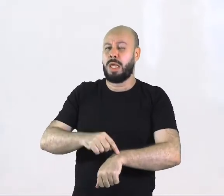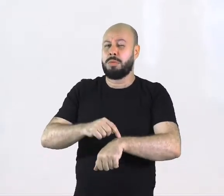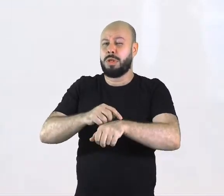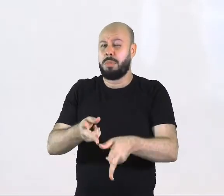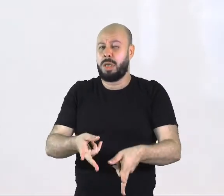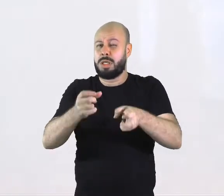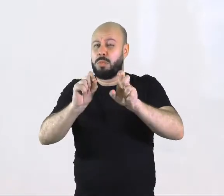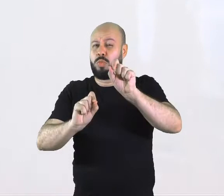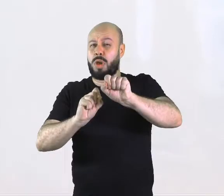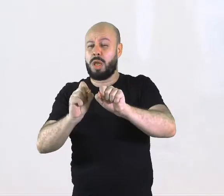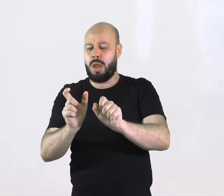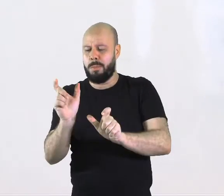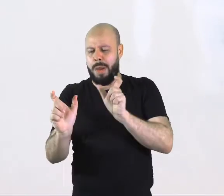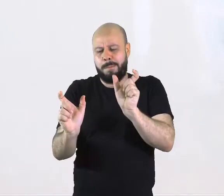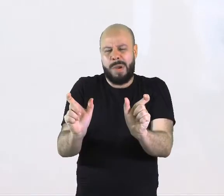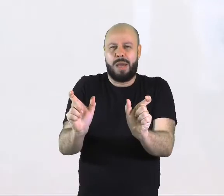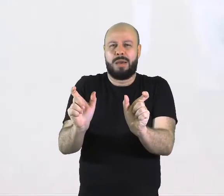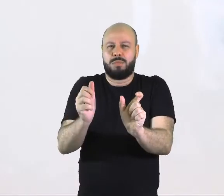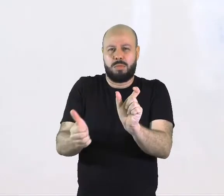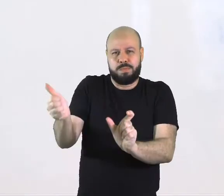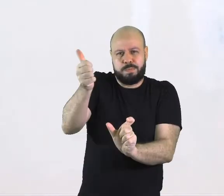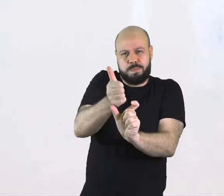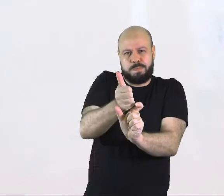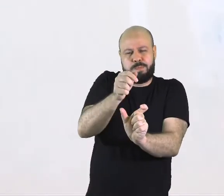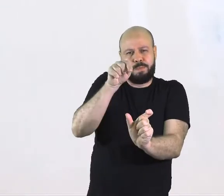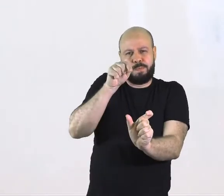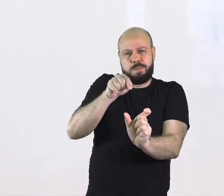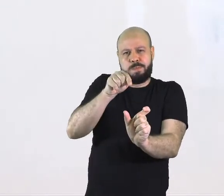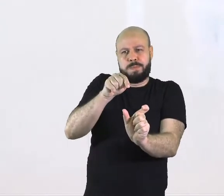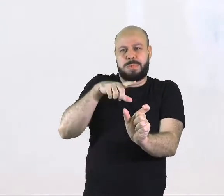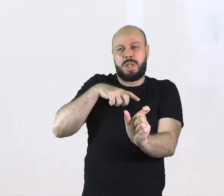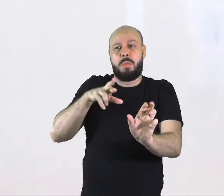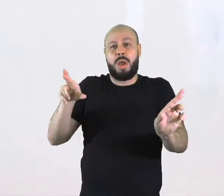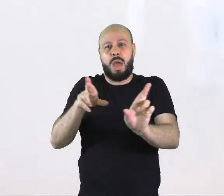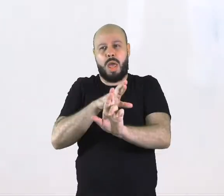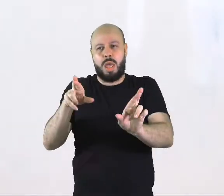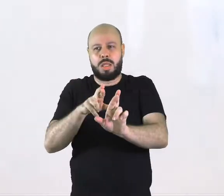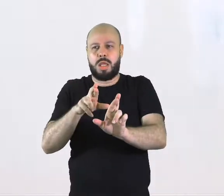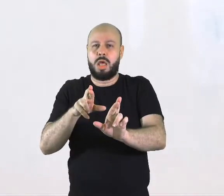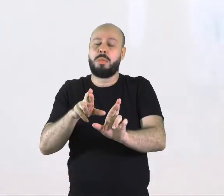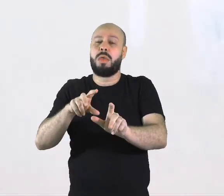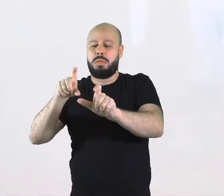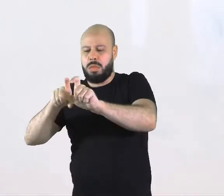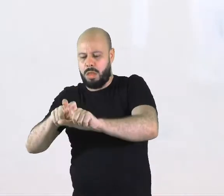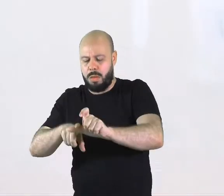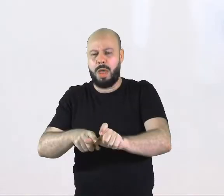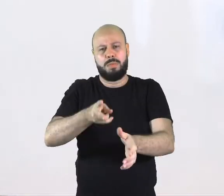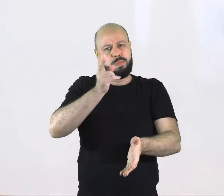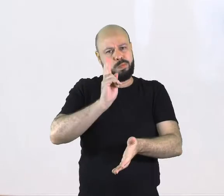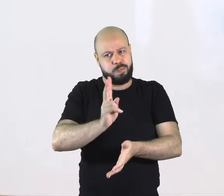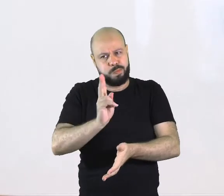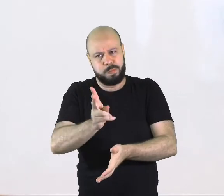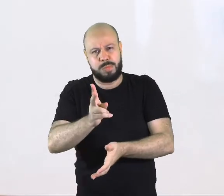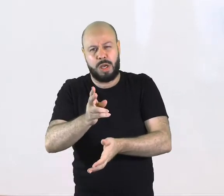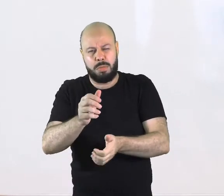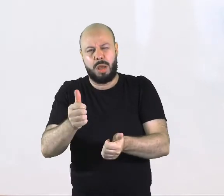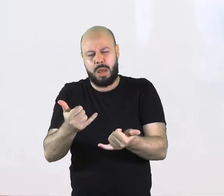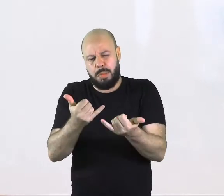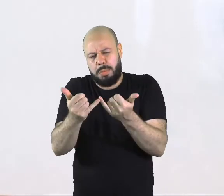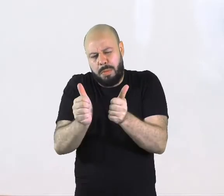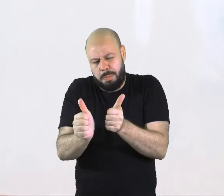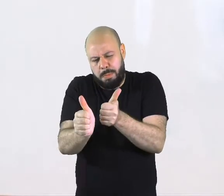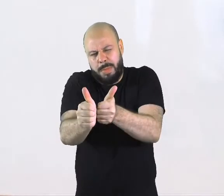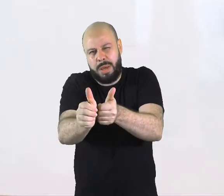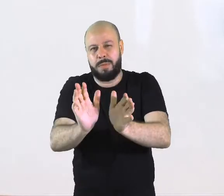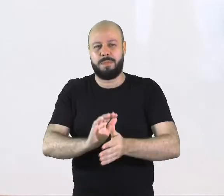essas palavras que eu uso para substituir têm uma relação de interdependência, de continuidade, de proximidade.